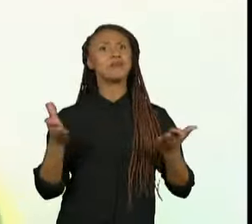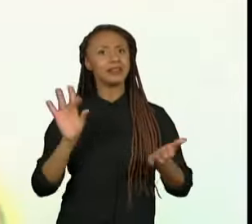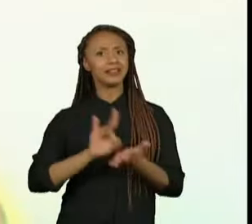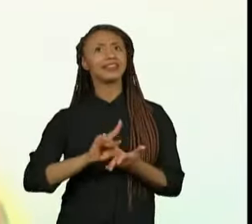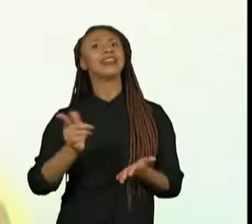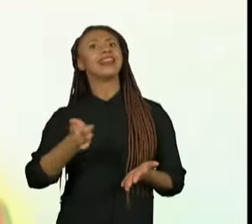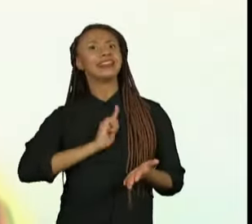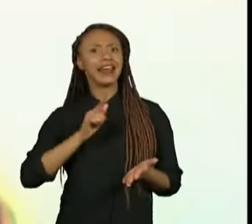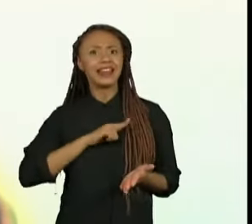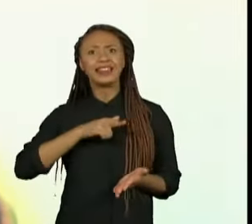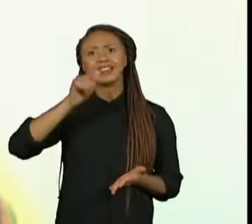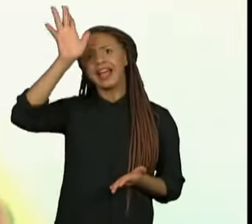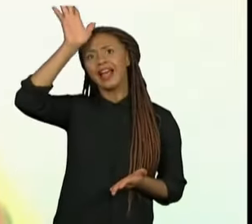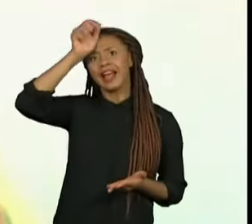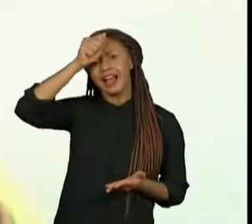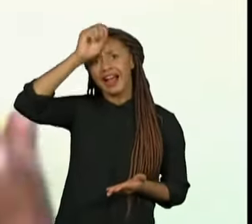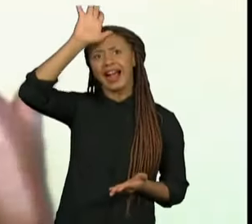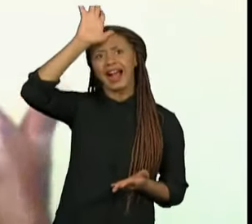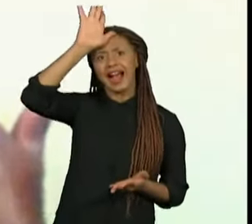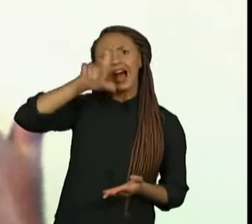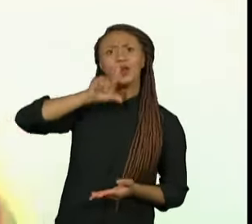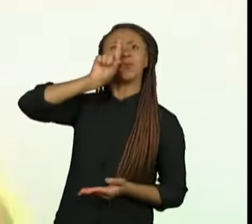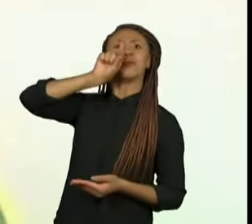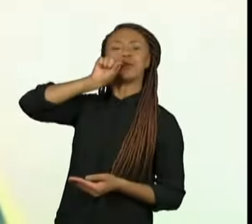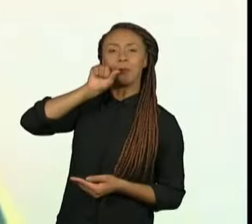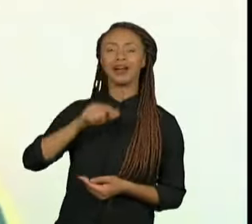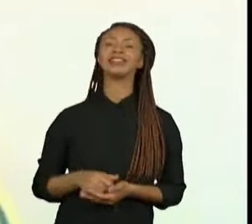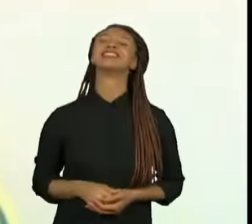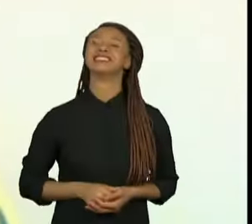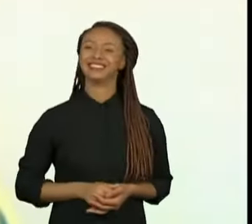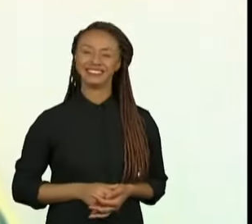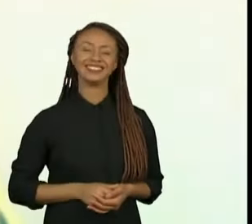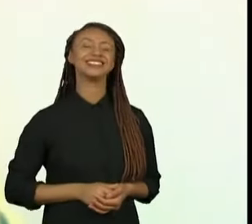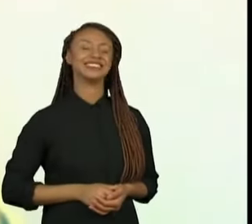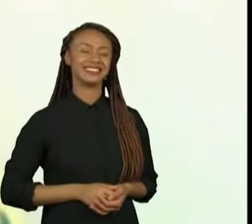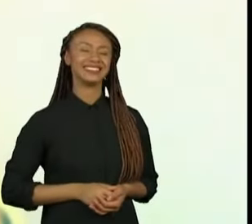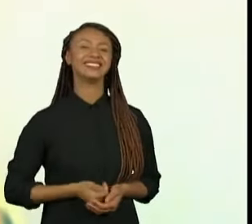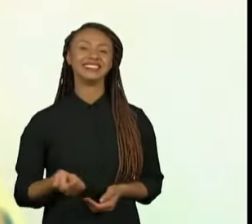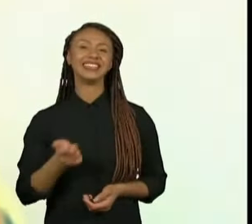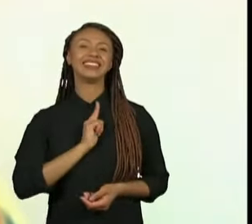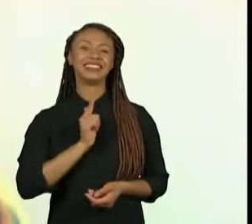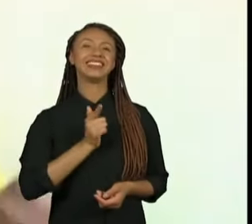né, Conceição? É Tem maravilhoso. os galos aqui que.